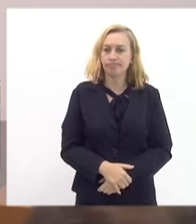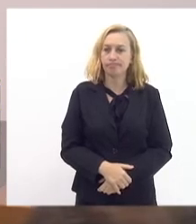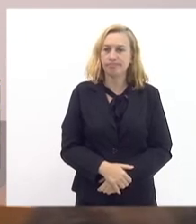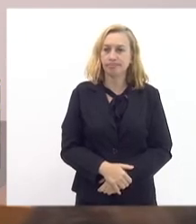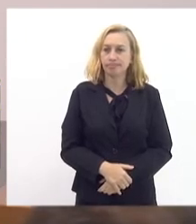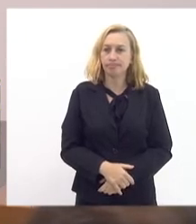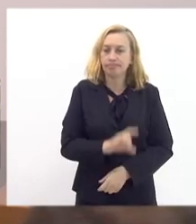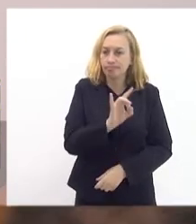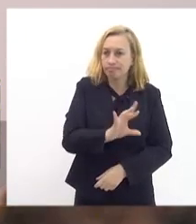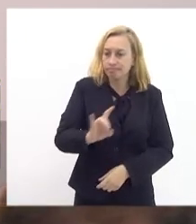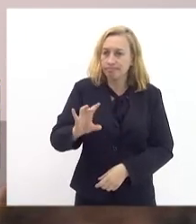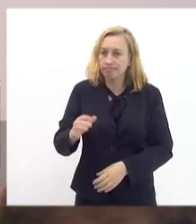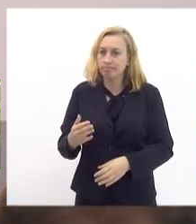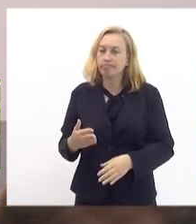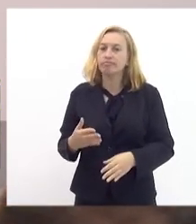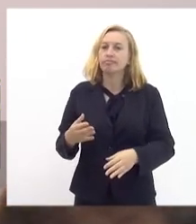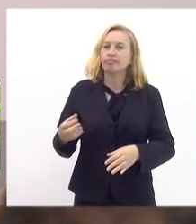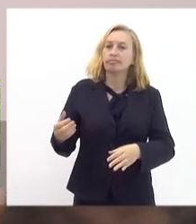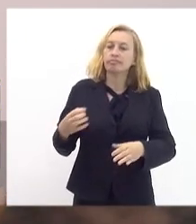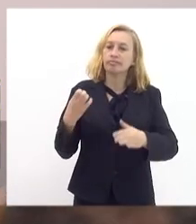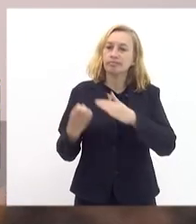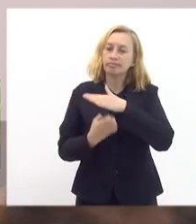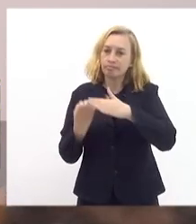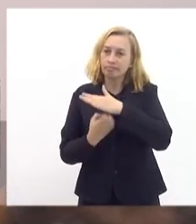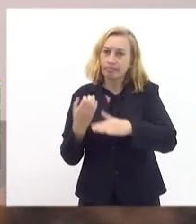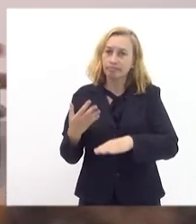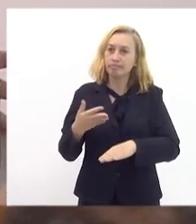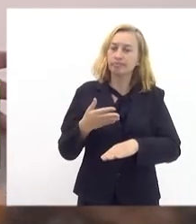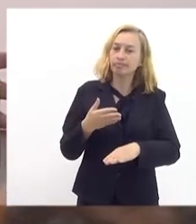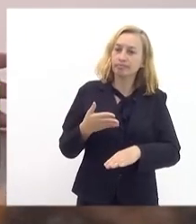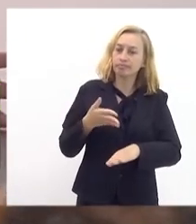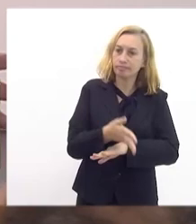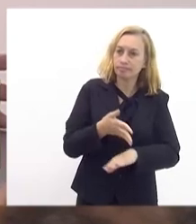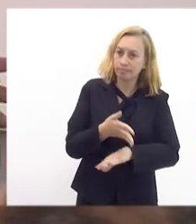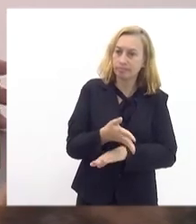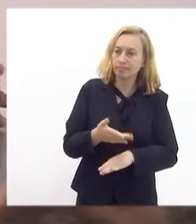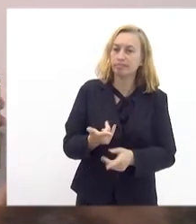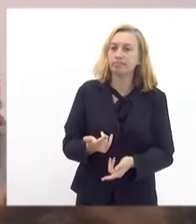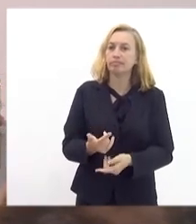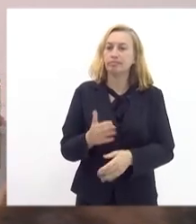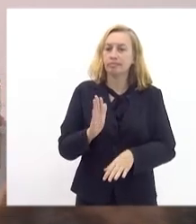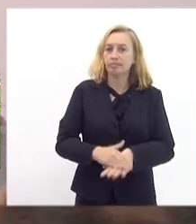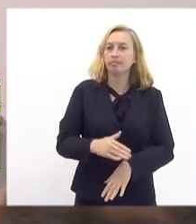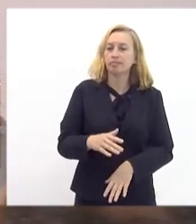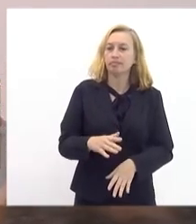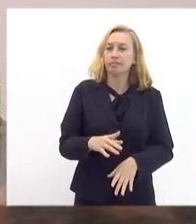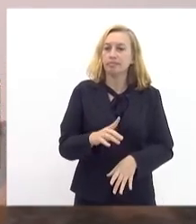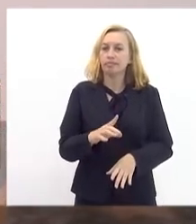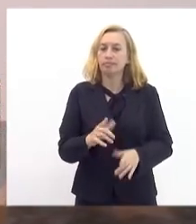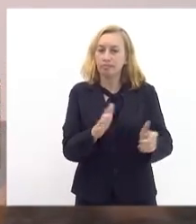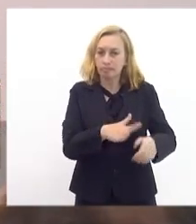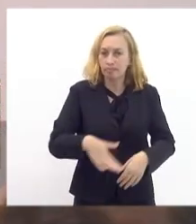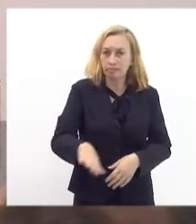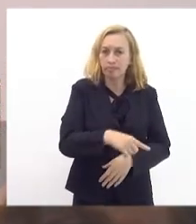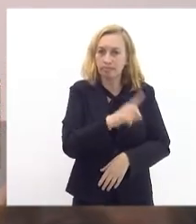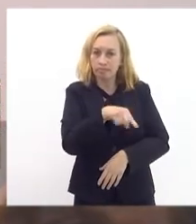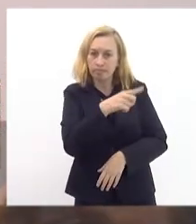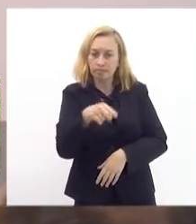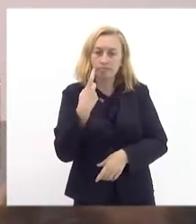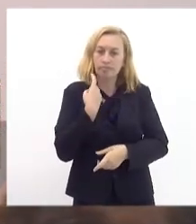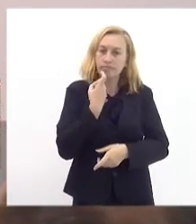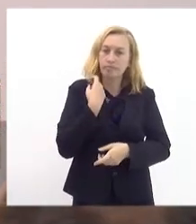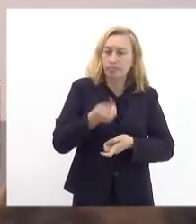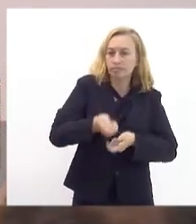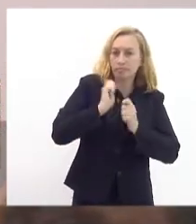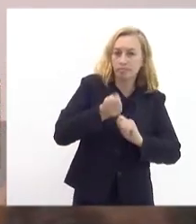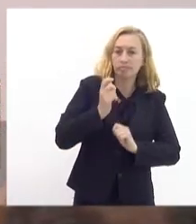Cada empresa cada nova empresa que chega é mais uma área de exclusão de pesca onde a gente muitas vezes não podemos